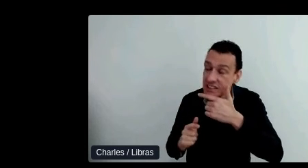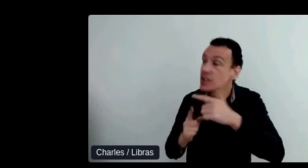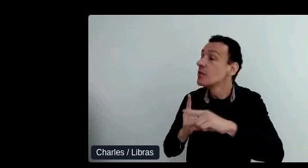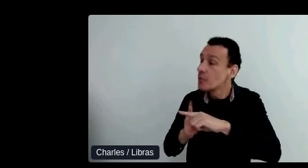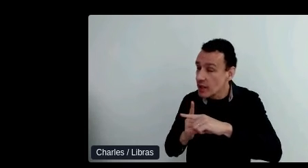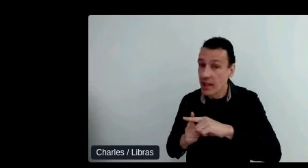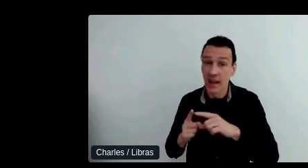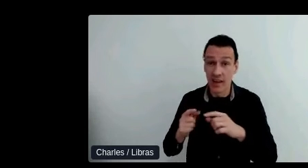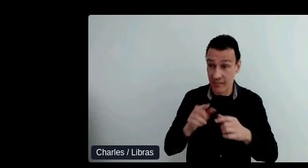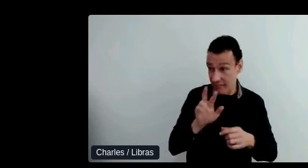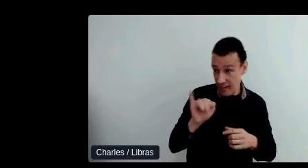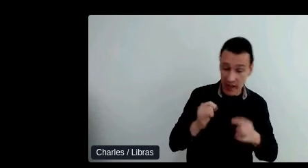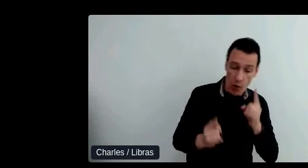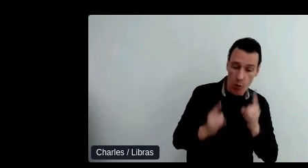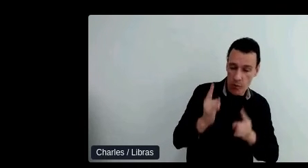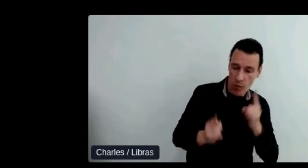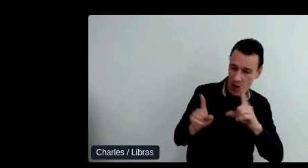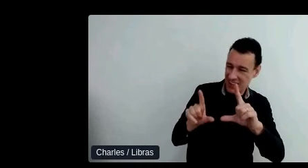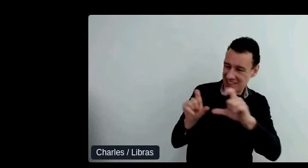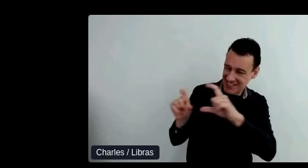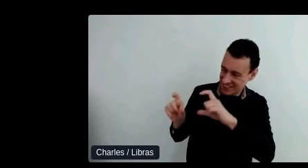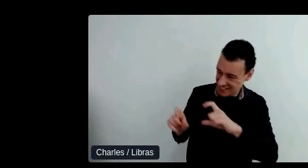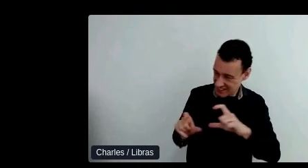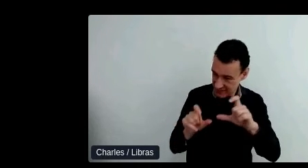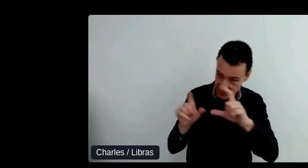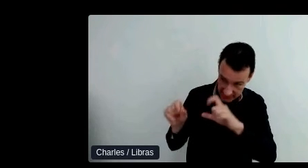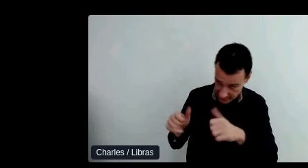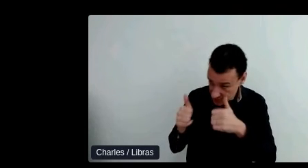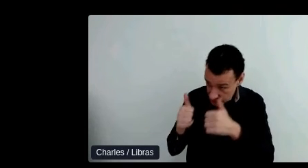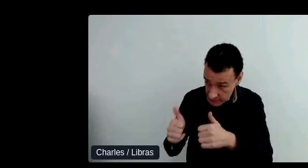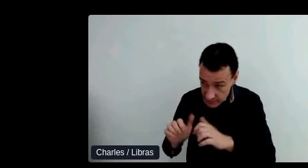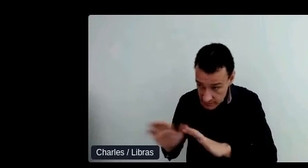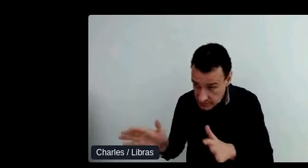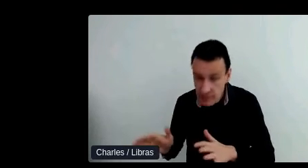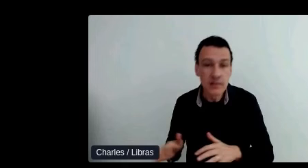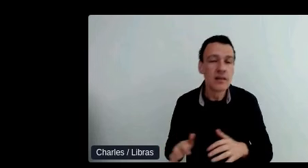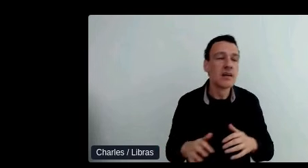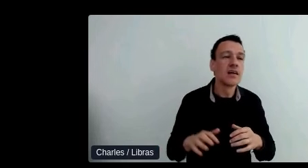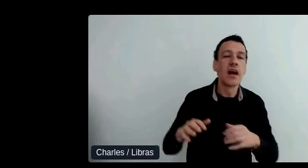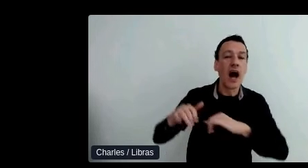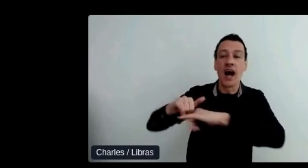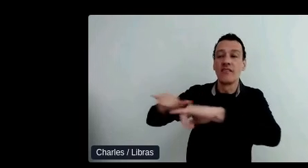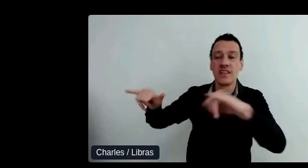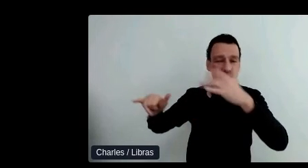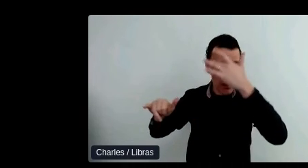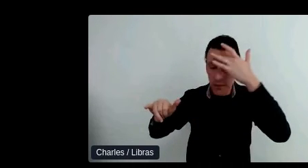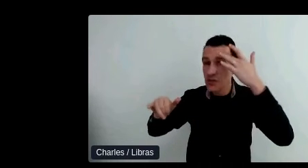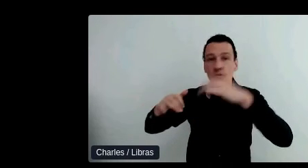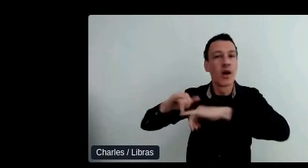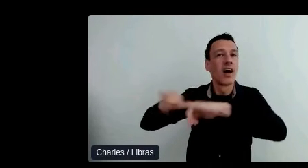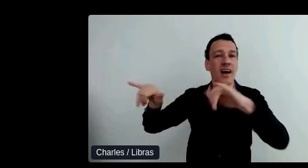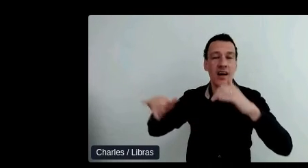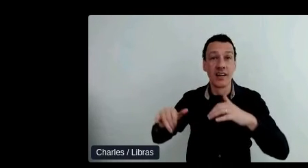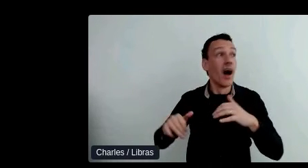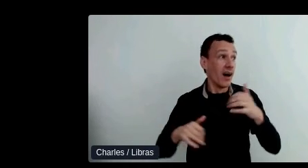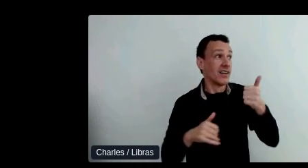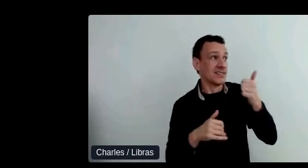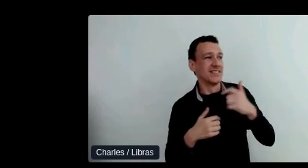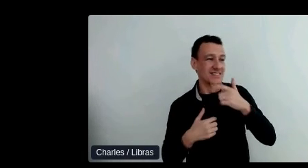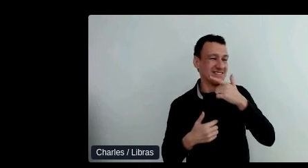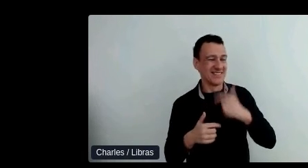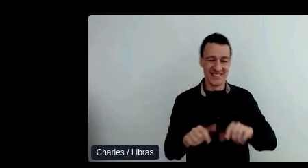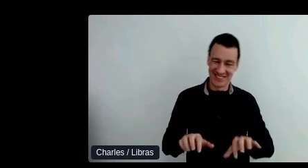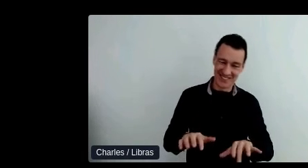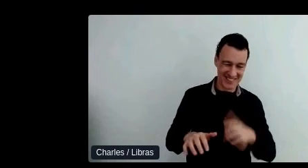face. Então, sorrindo o dia inteiro. Pronto, acabou, influenciou na máquina. As pessoas não estão naturais ali e não vai refletir a